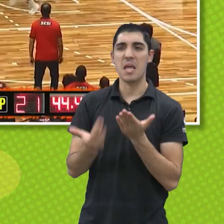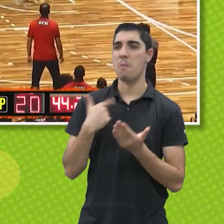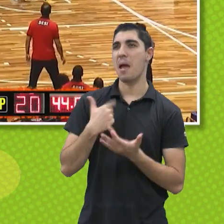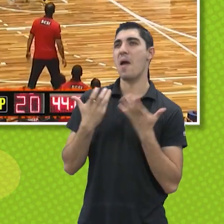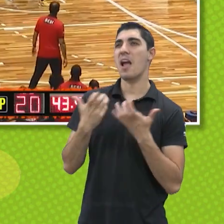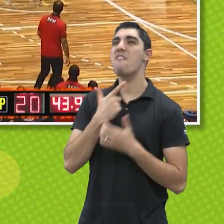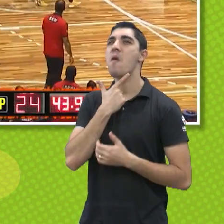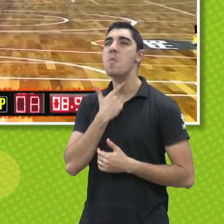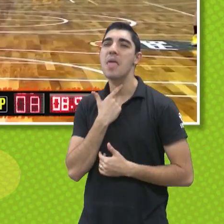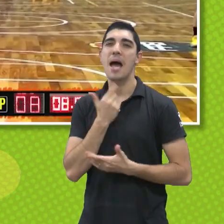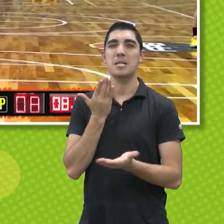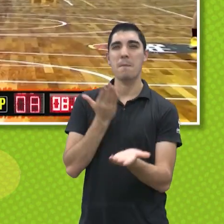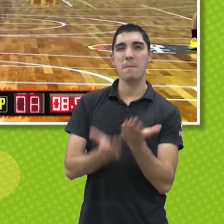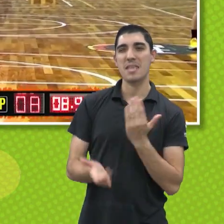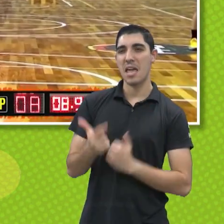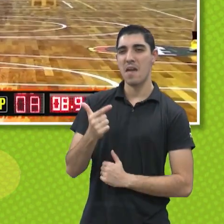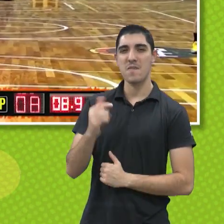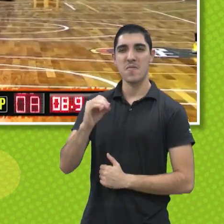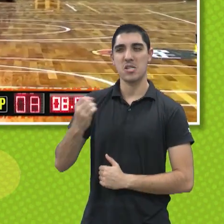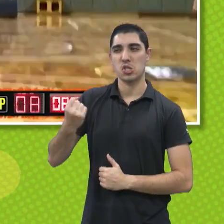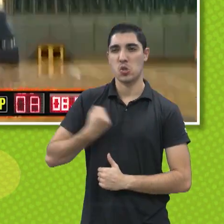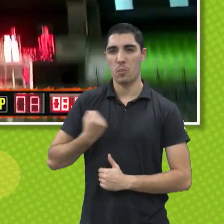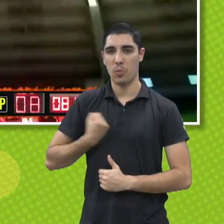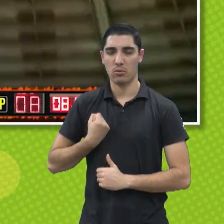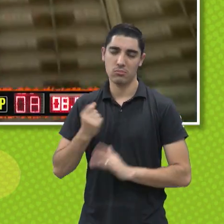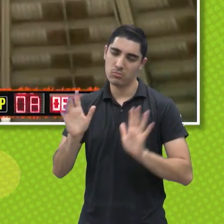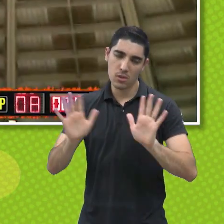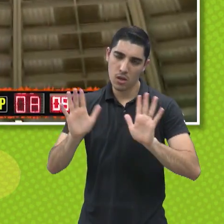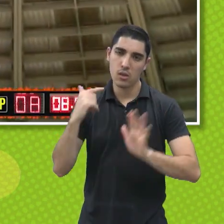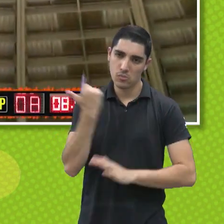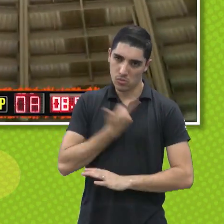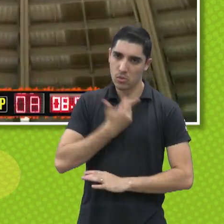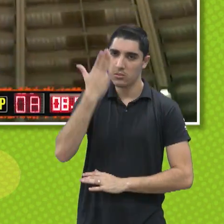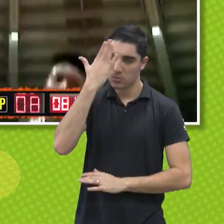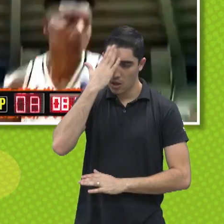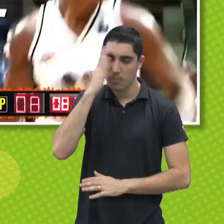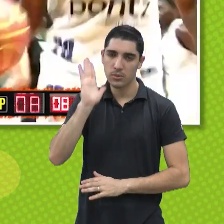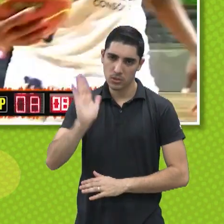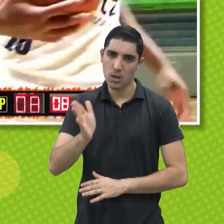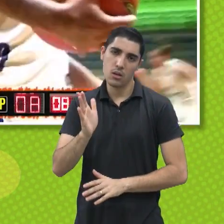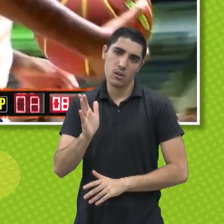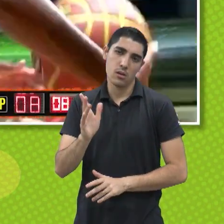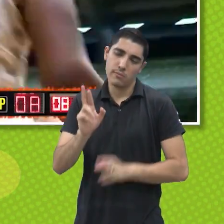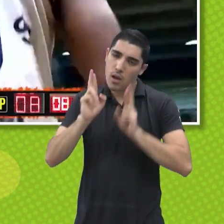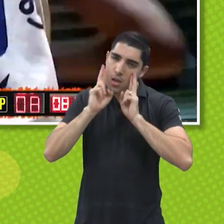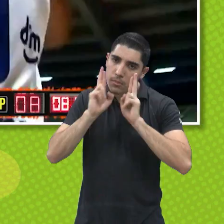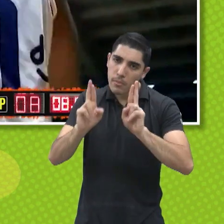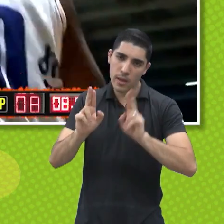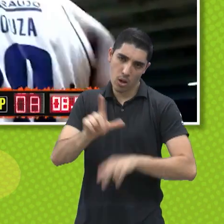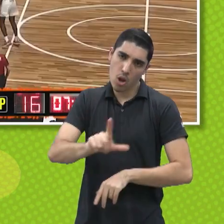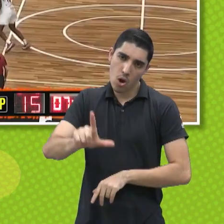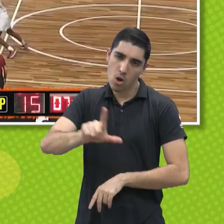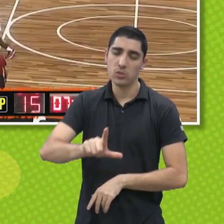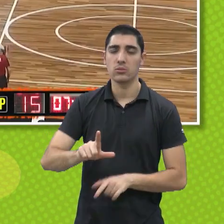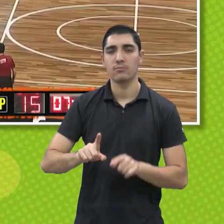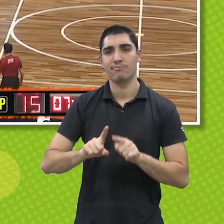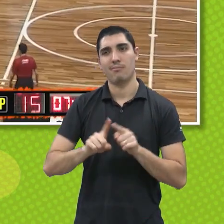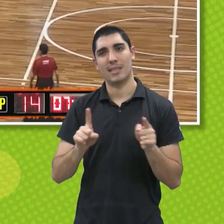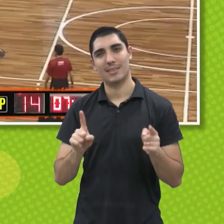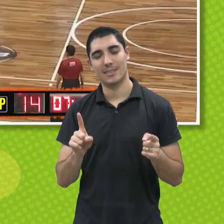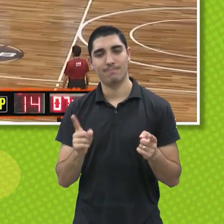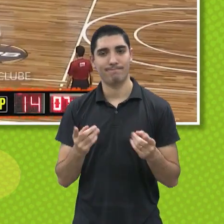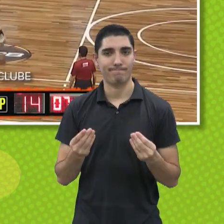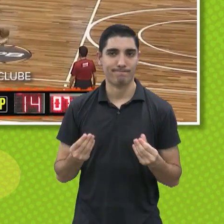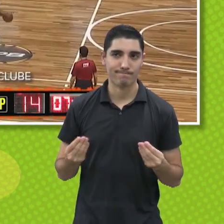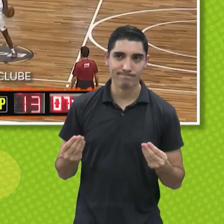20 pontos a 4 porque quiseram, a gente sabe disso, né? E a gente está falando aqui com todo o respeito, né? Mas a gente que